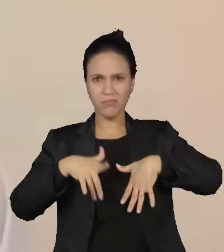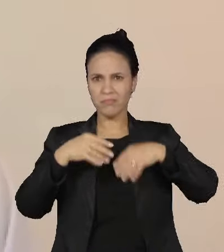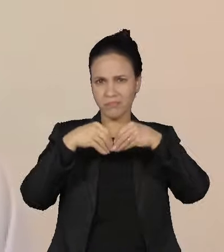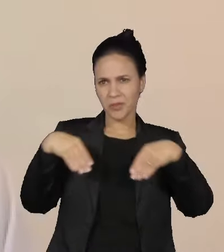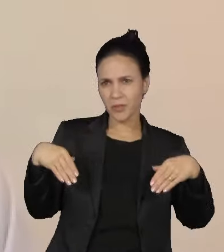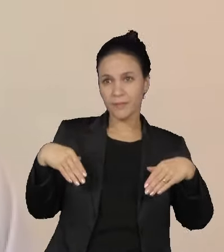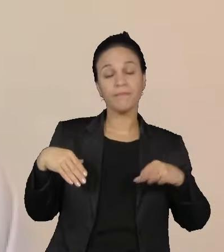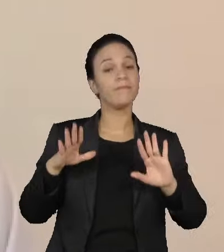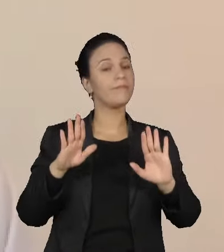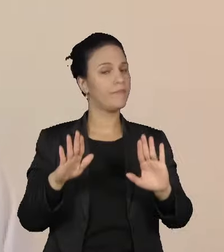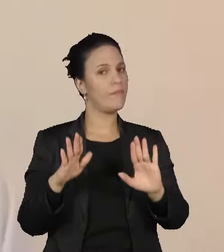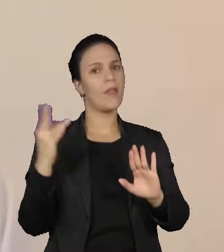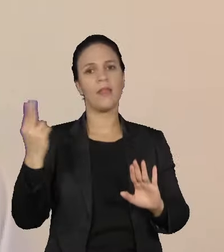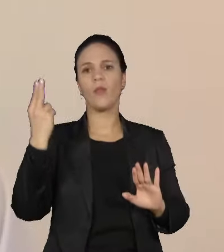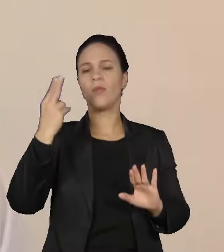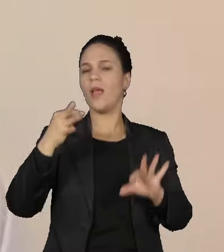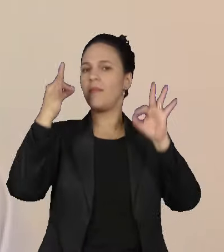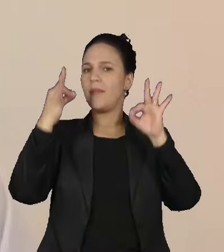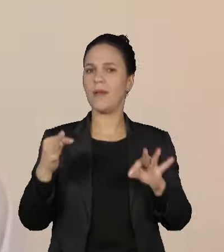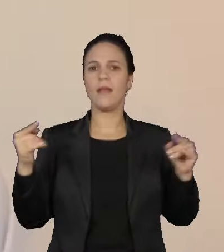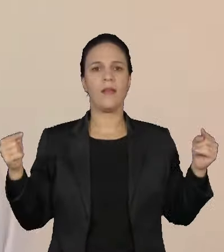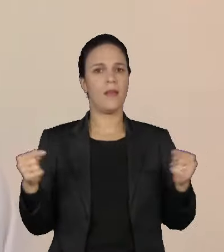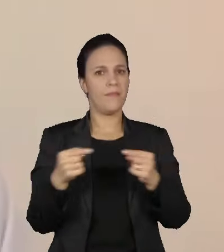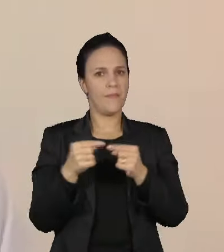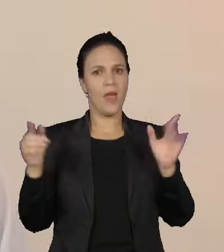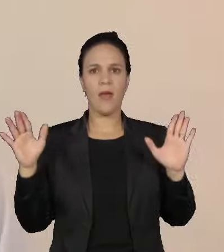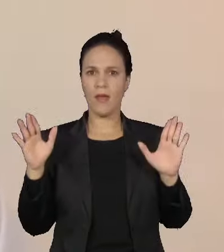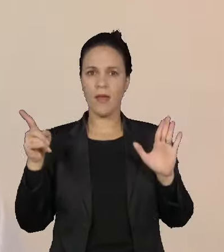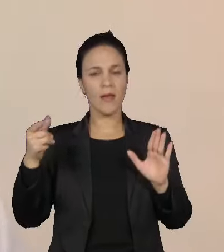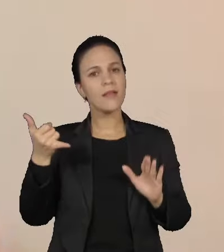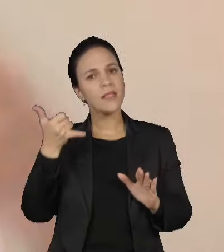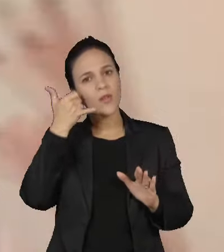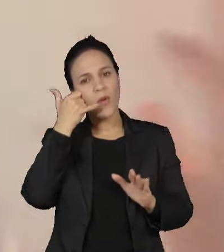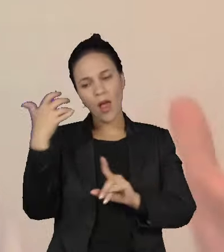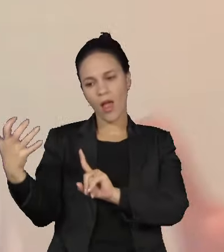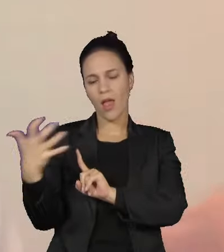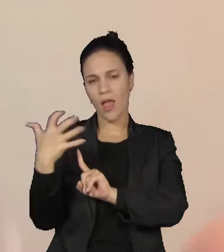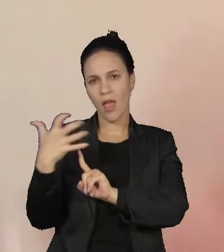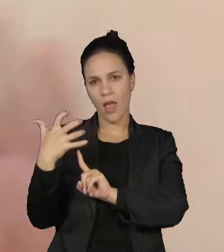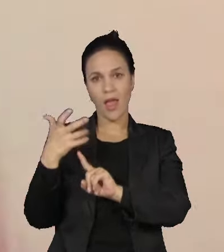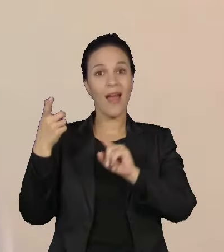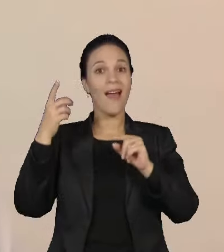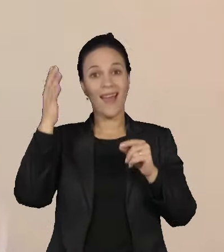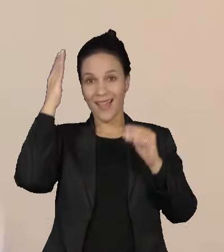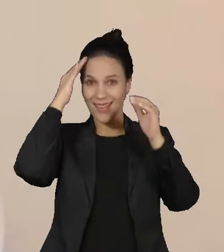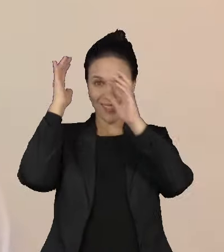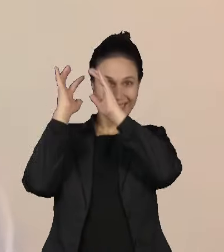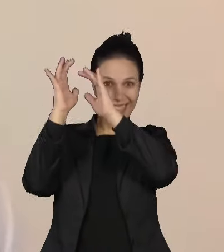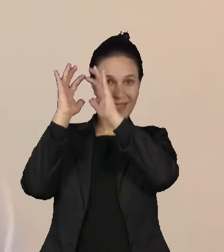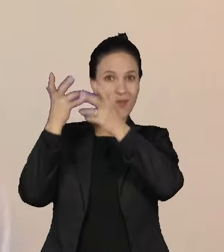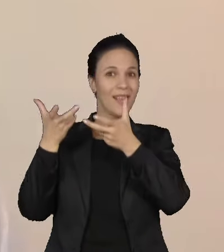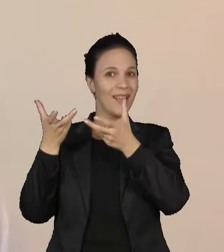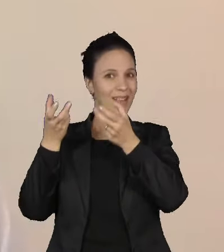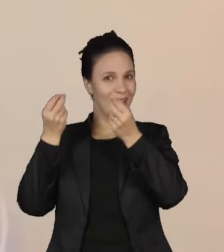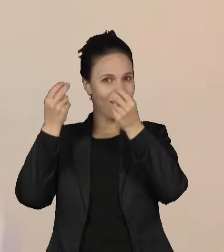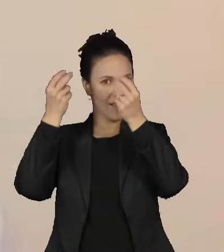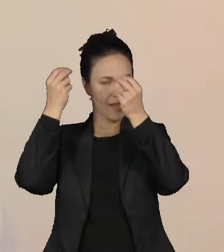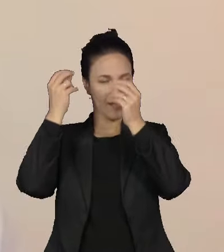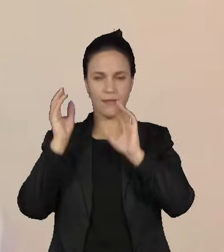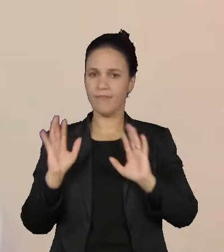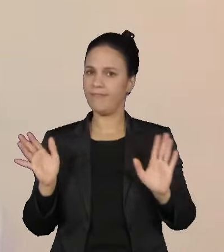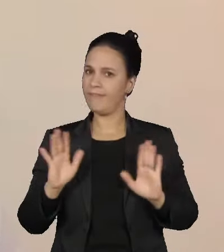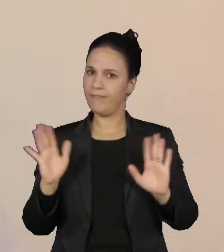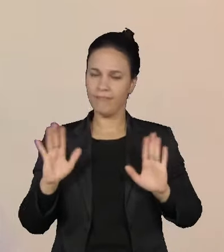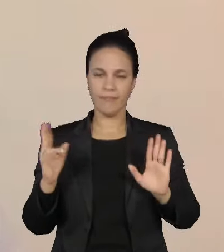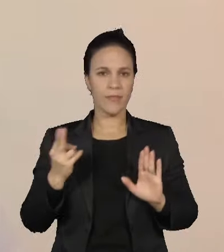consegue estabelecer essa relação de causalidade entre o uso dos celulares e os tumores cerebrais. A gente